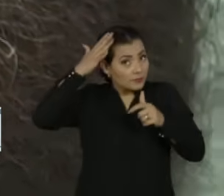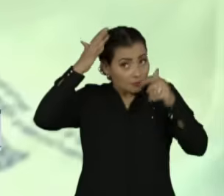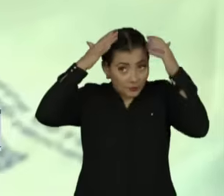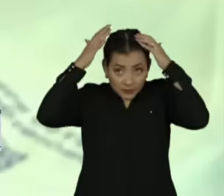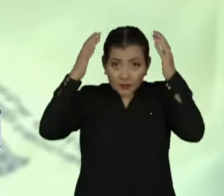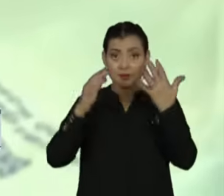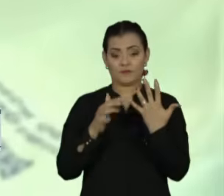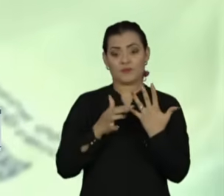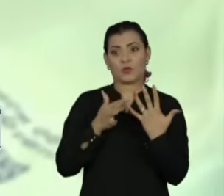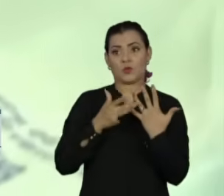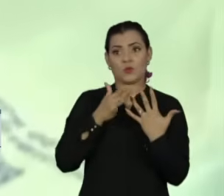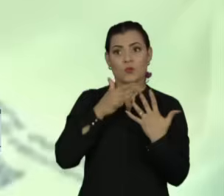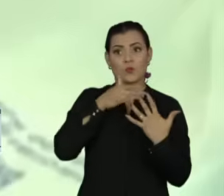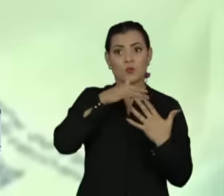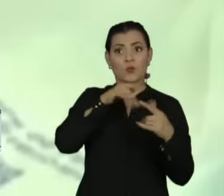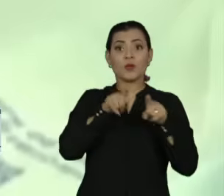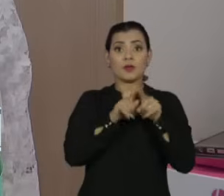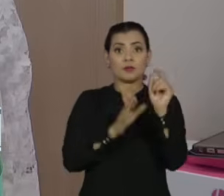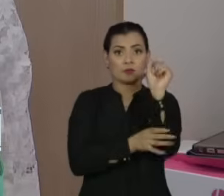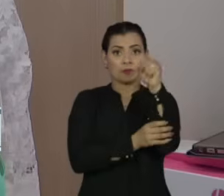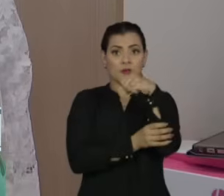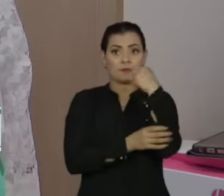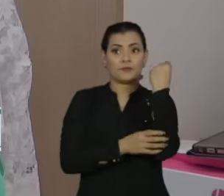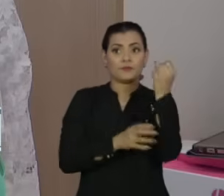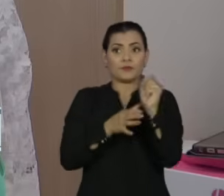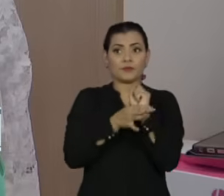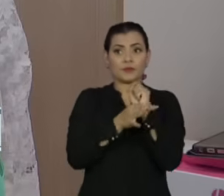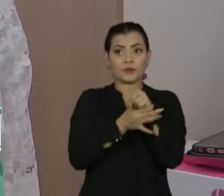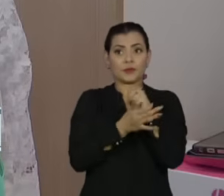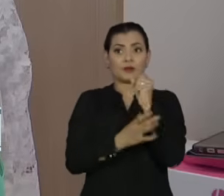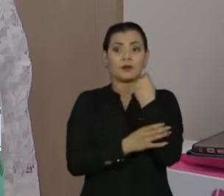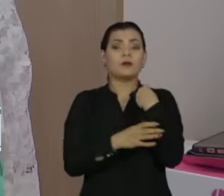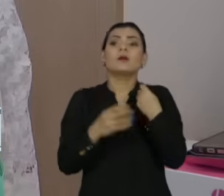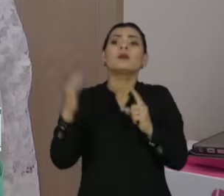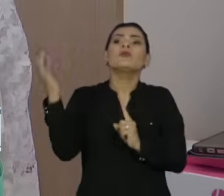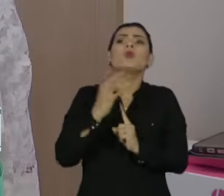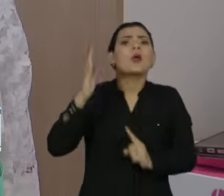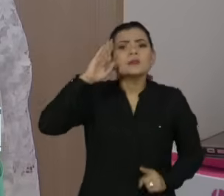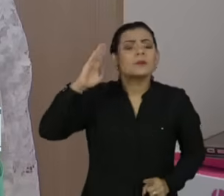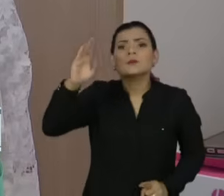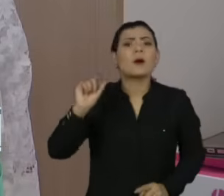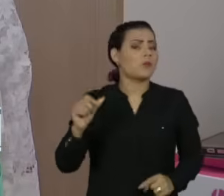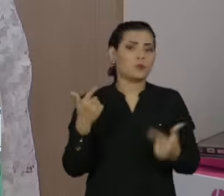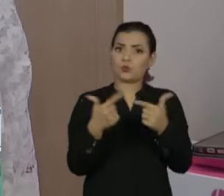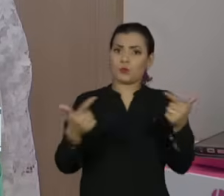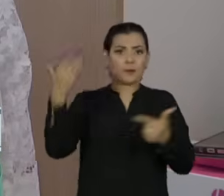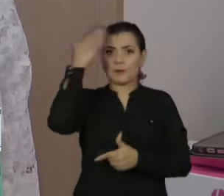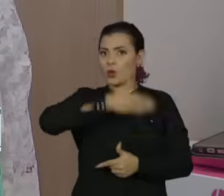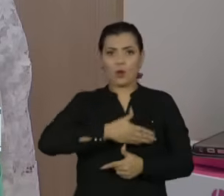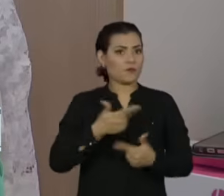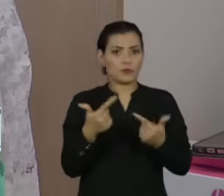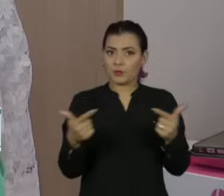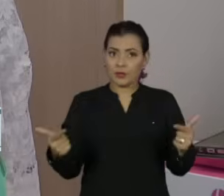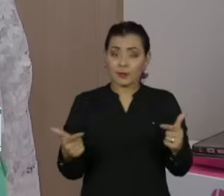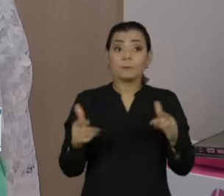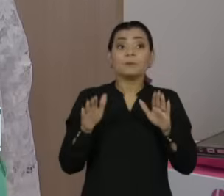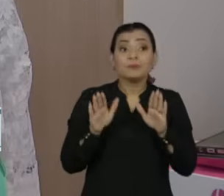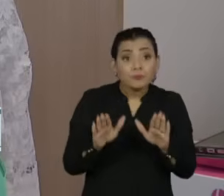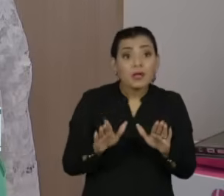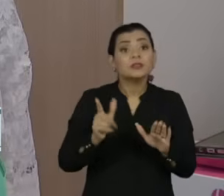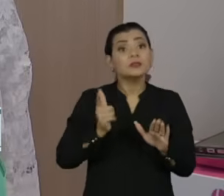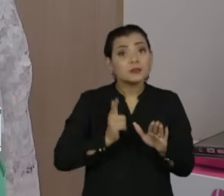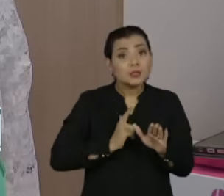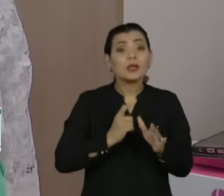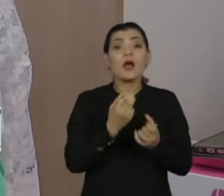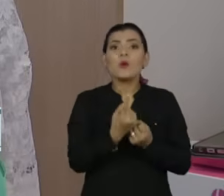as unhas e as articulações. Não existe um fator causal específico ainda comprovado para a psoríase, mas existem